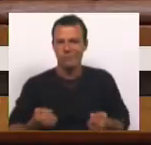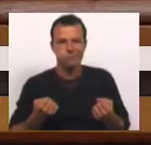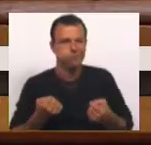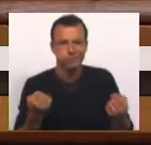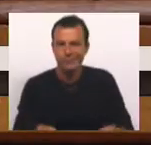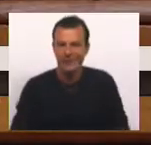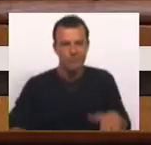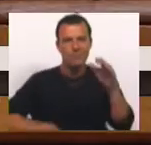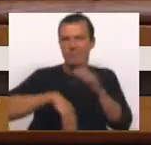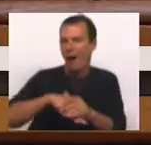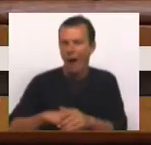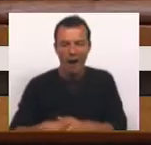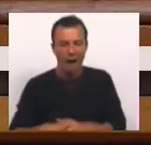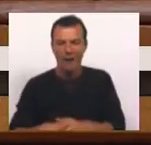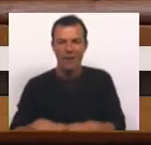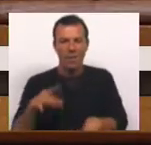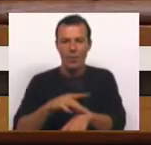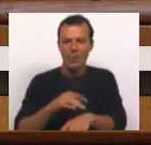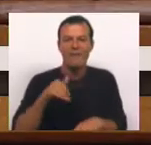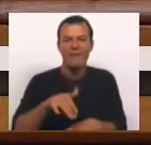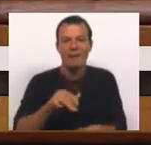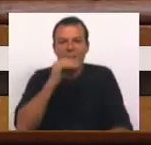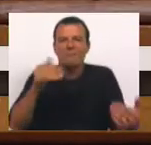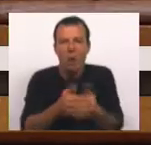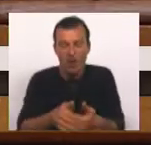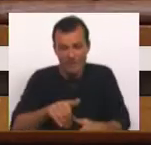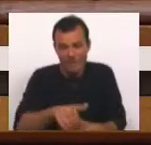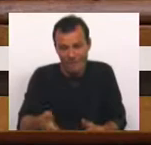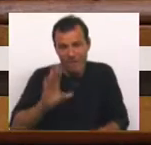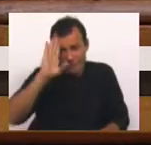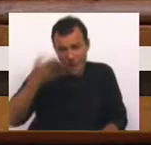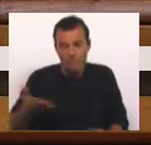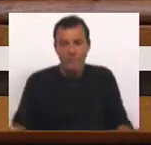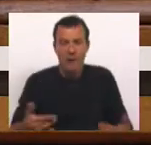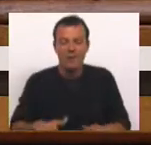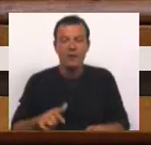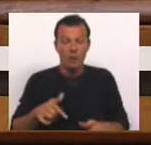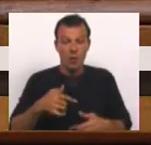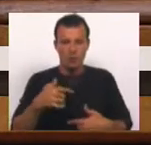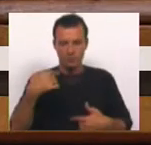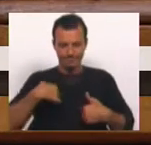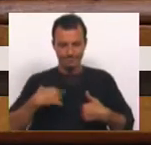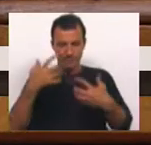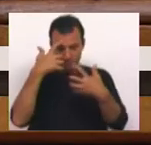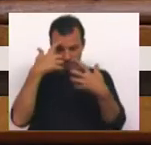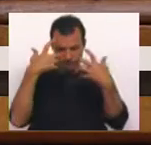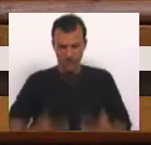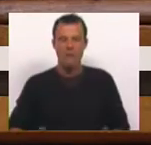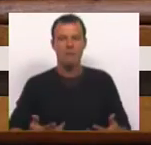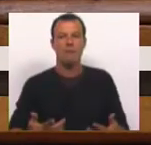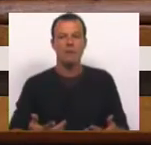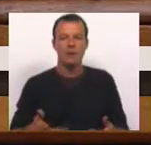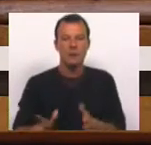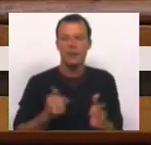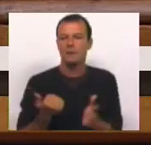doença incurável, fatal e terminal. É algo que consideramos absolutamente chocante, passamos a vida a temê-lo e